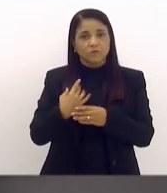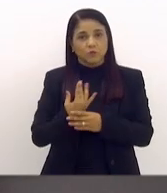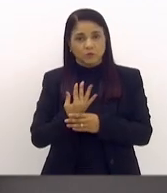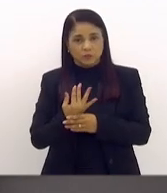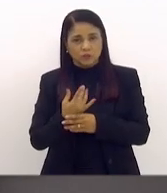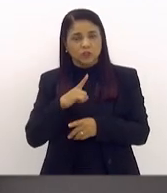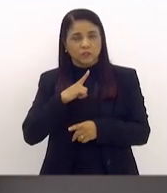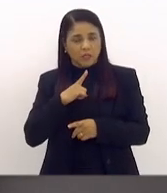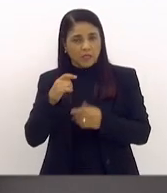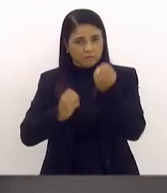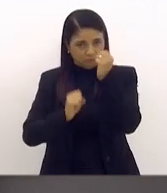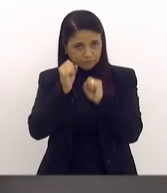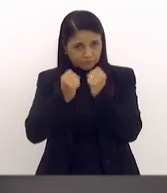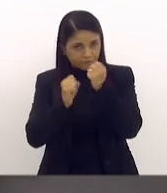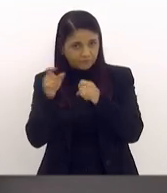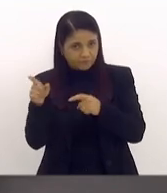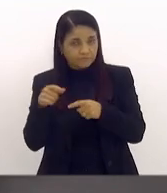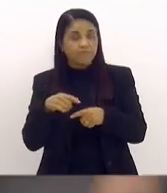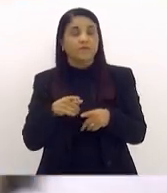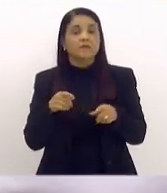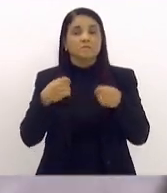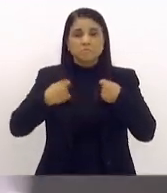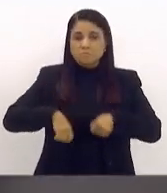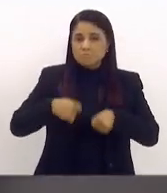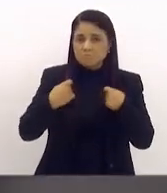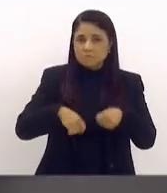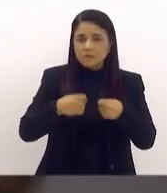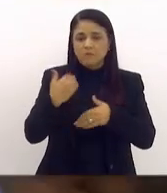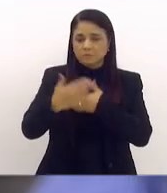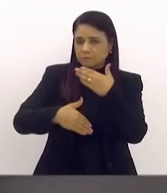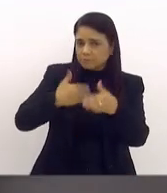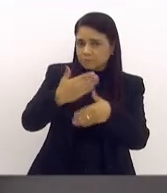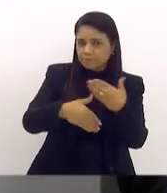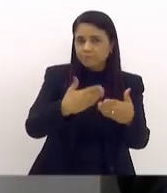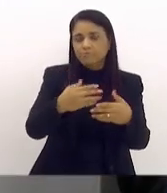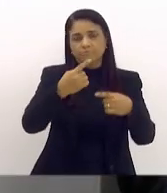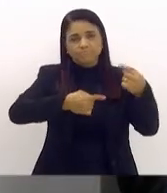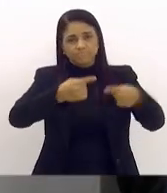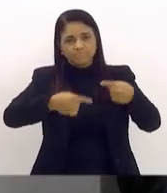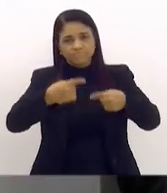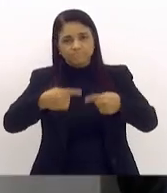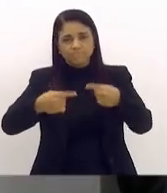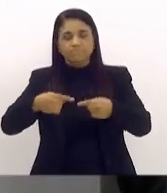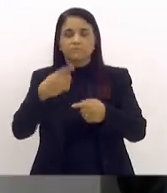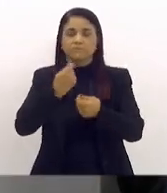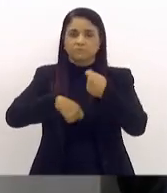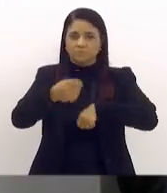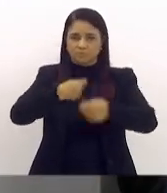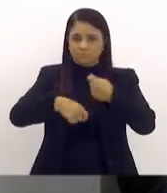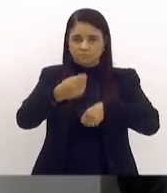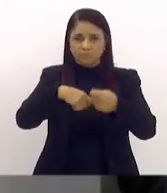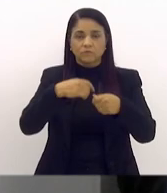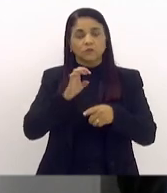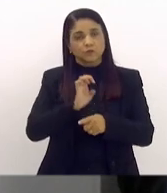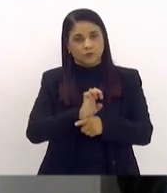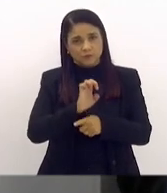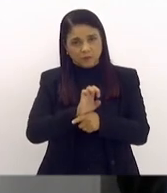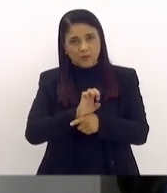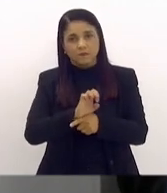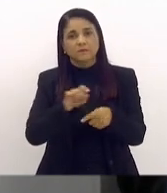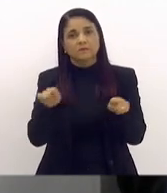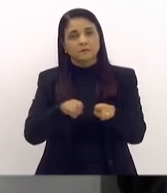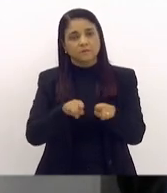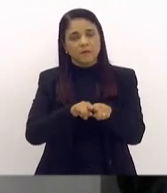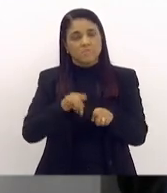a Refinaria né então nós precisamos avançar nessa questão do desenvolvimento econômico do nosso Estado né